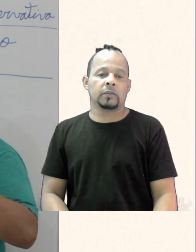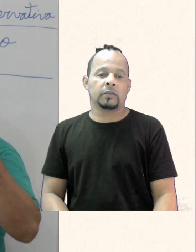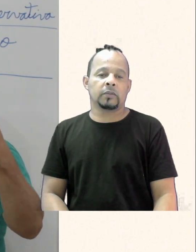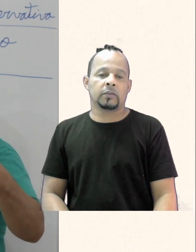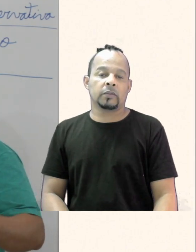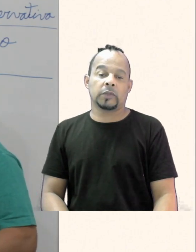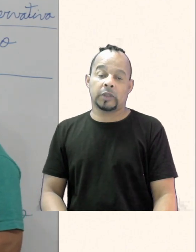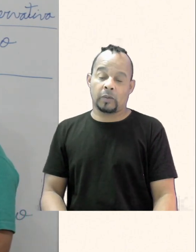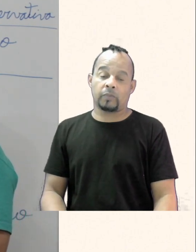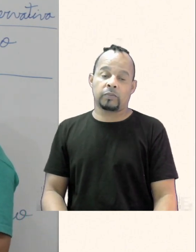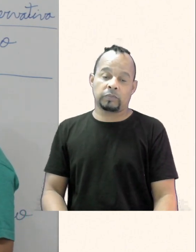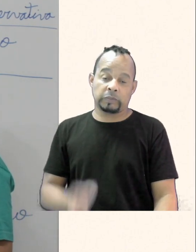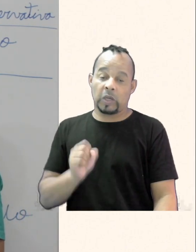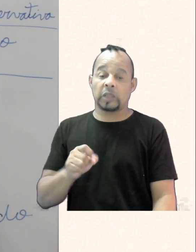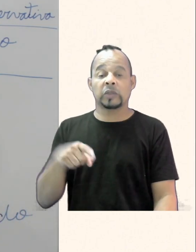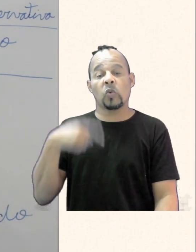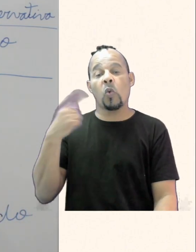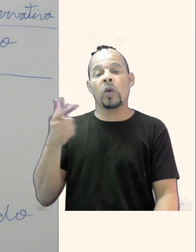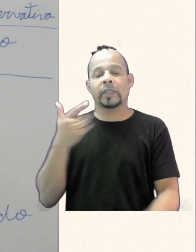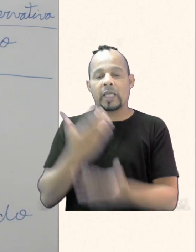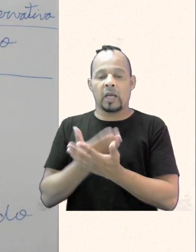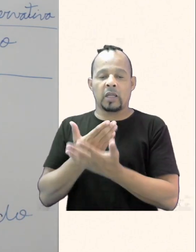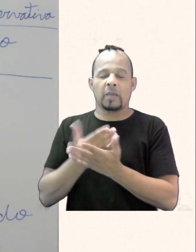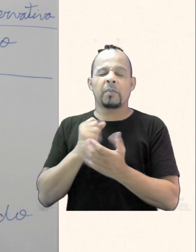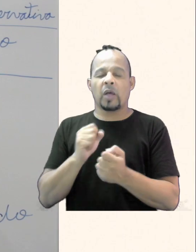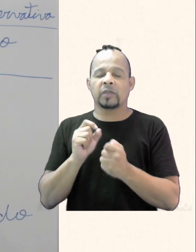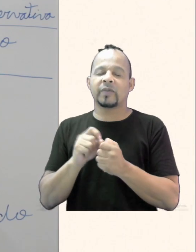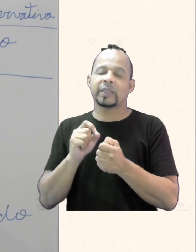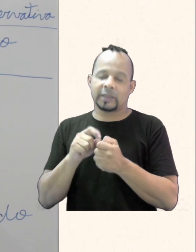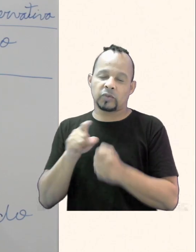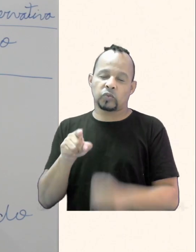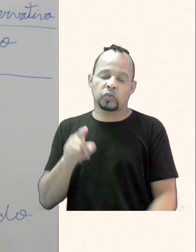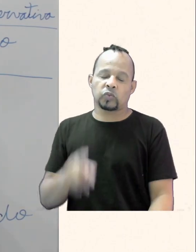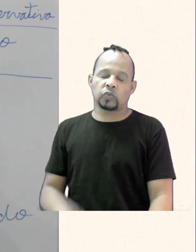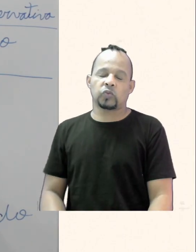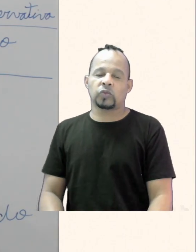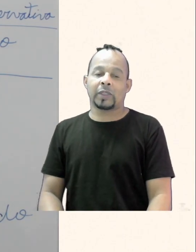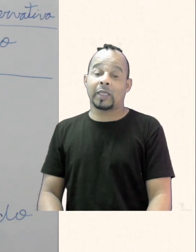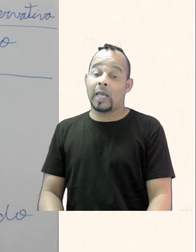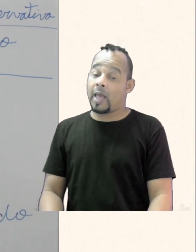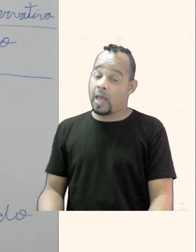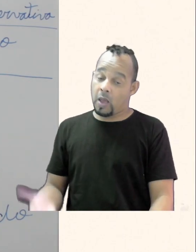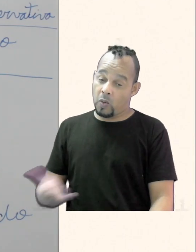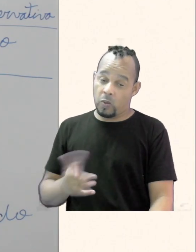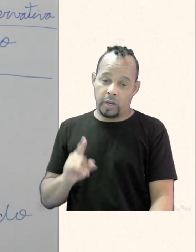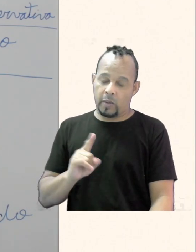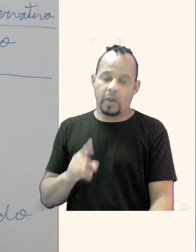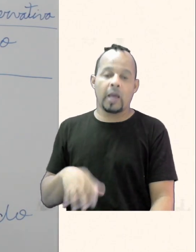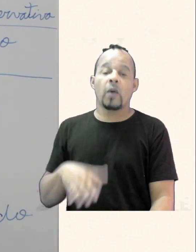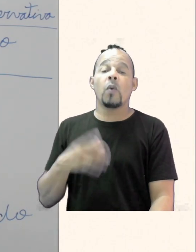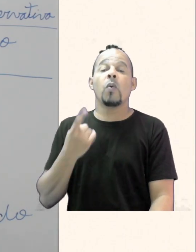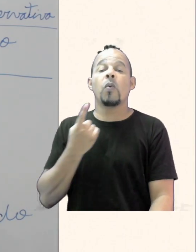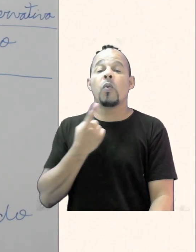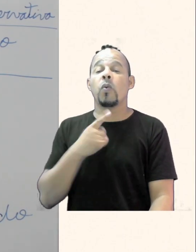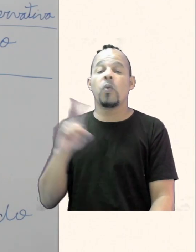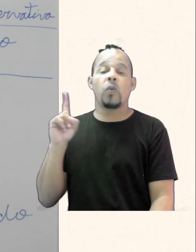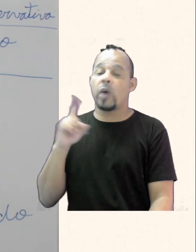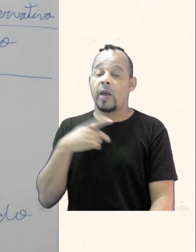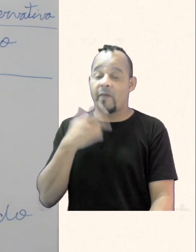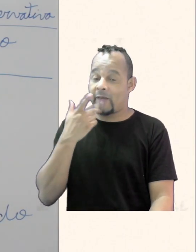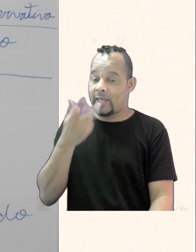Podemos até fazer isso numa outra aula, mas eu não vou fazer isso agora. Uma última coisa que eu não